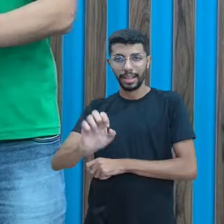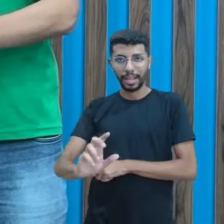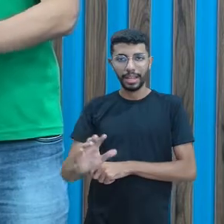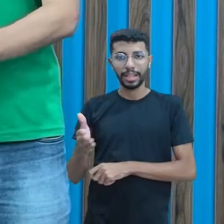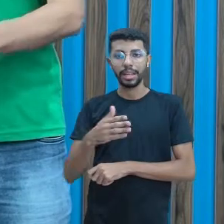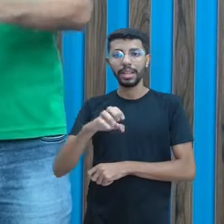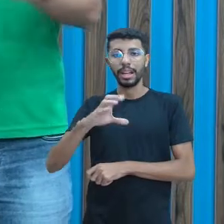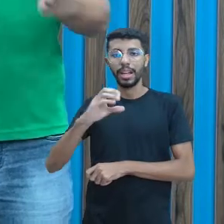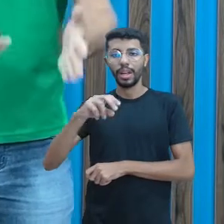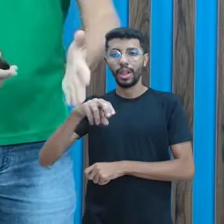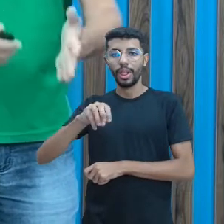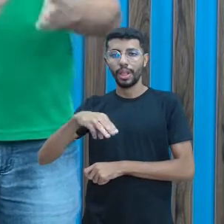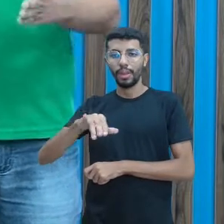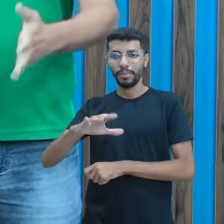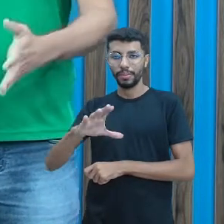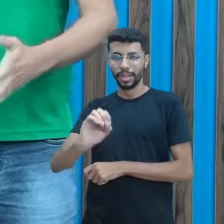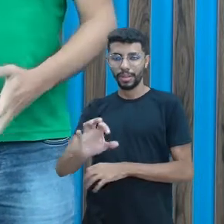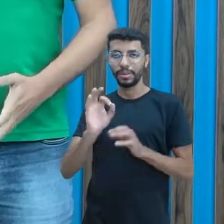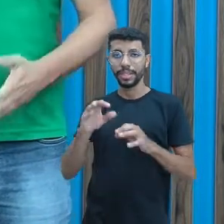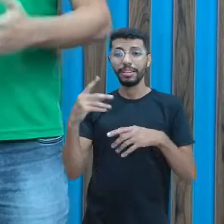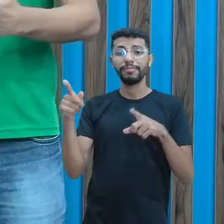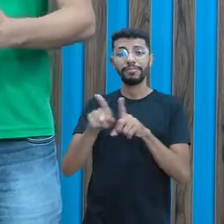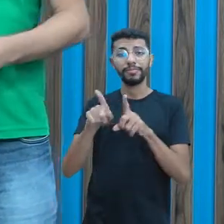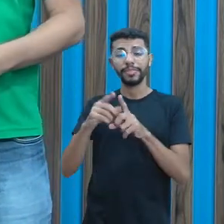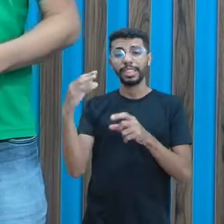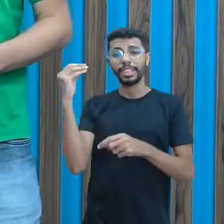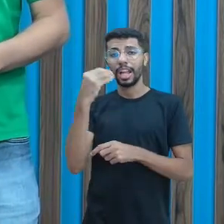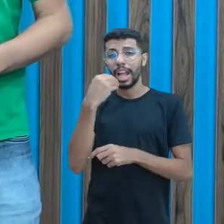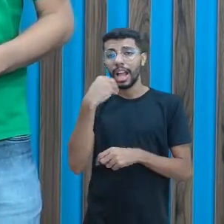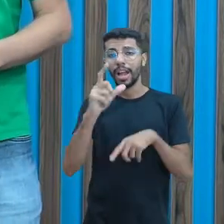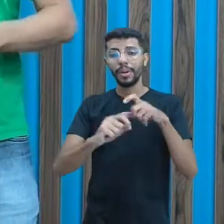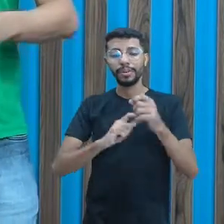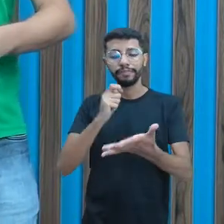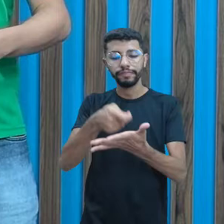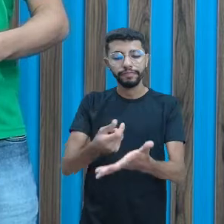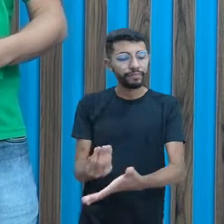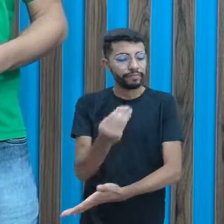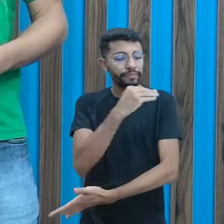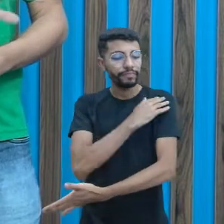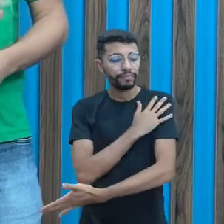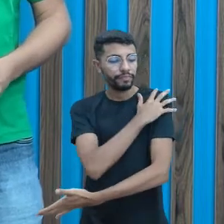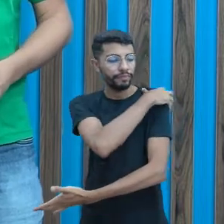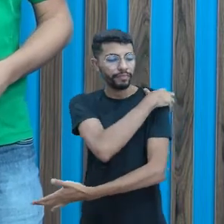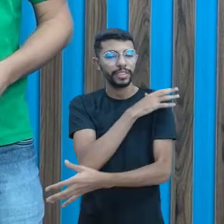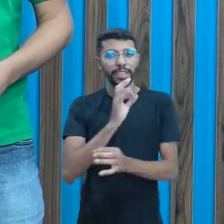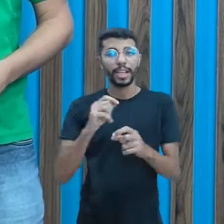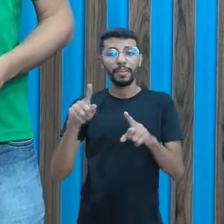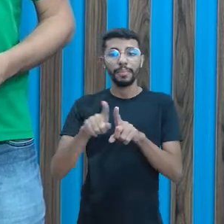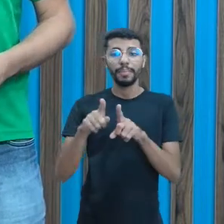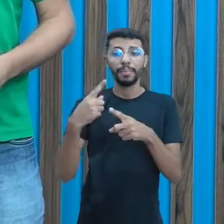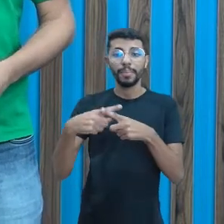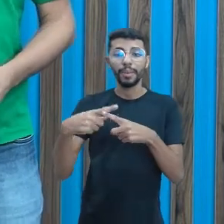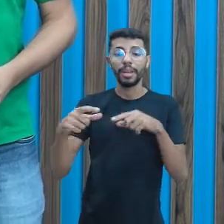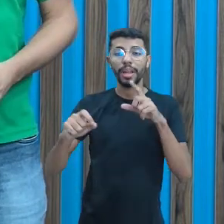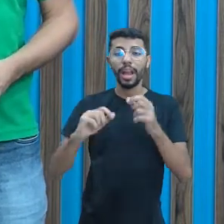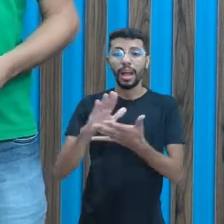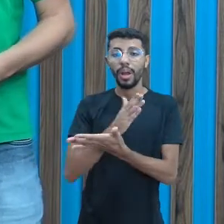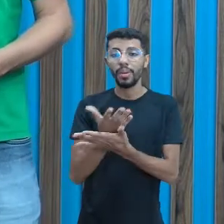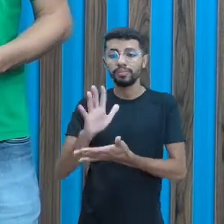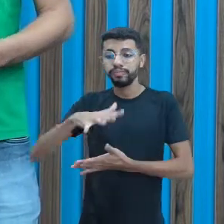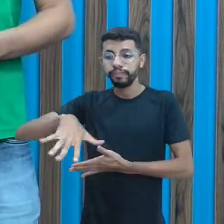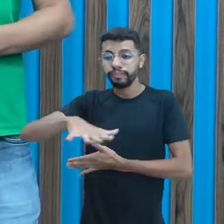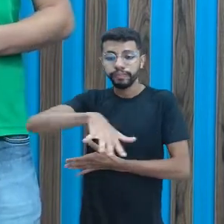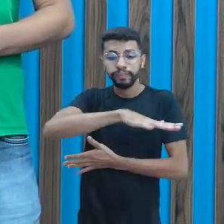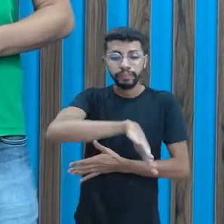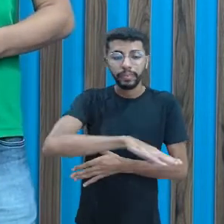milagre econômico vai também enfraquecer a posição da ditadura militar, porque muitos setores que apoiavam não apoiaram mais, deixaram de apoiar, tá